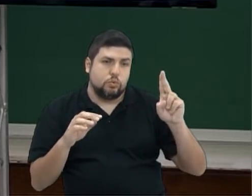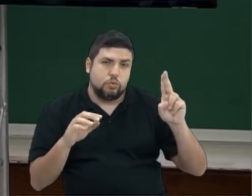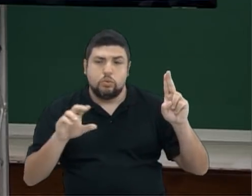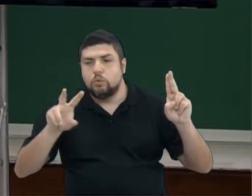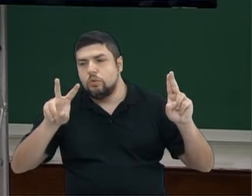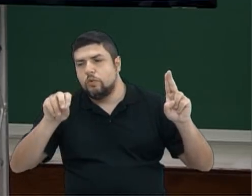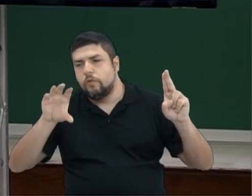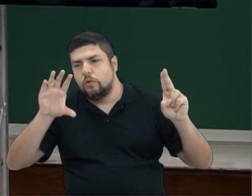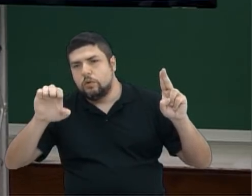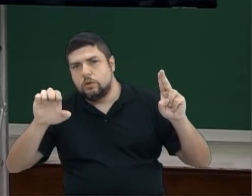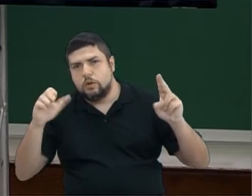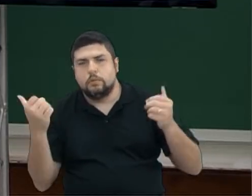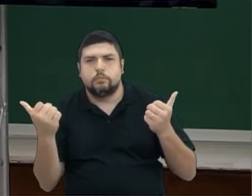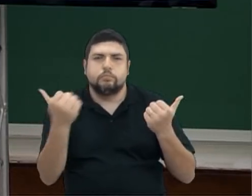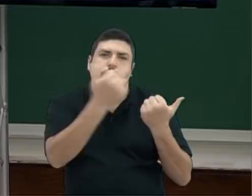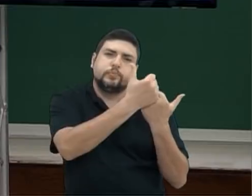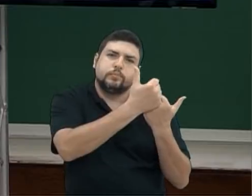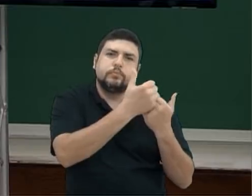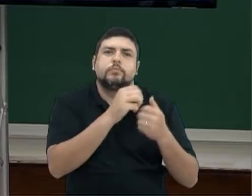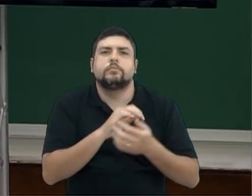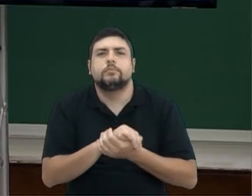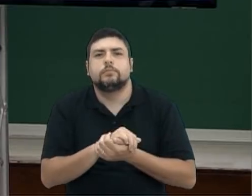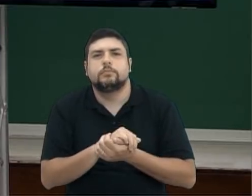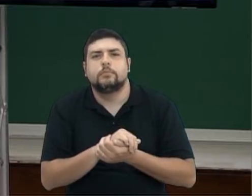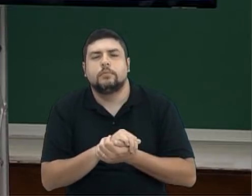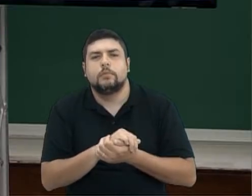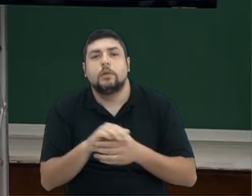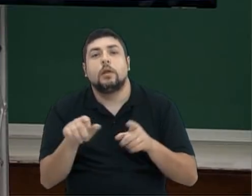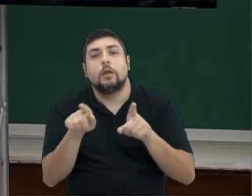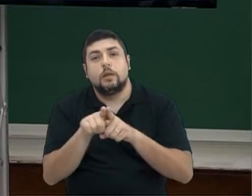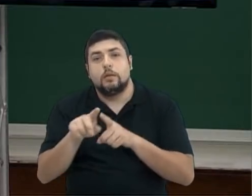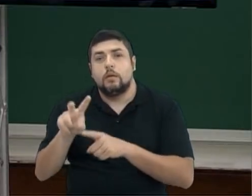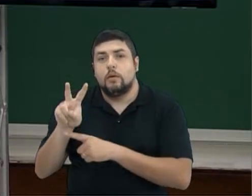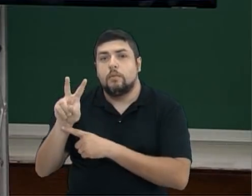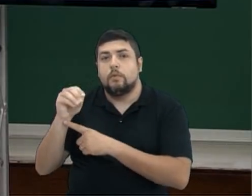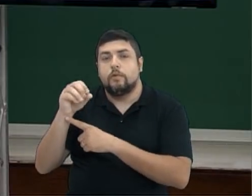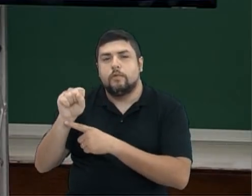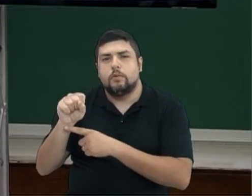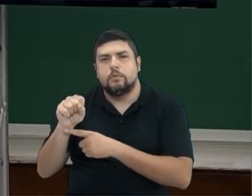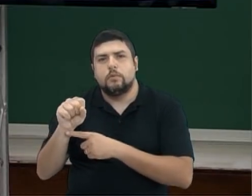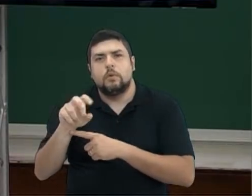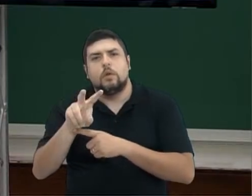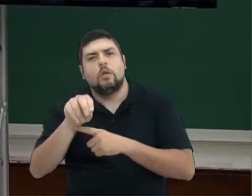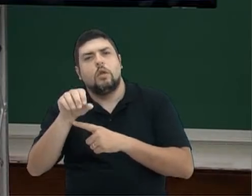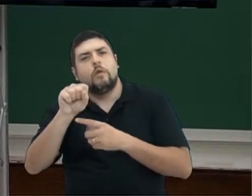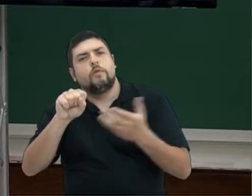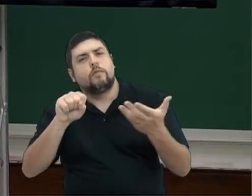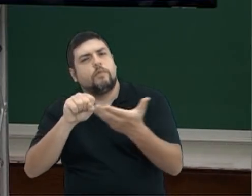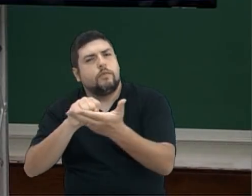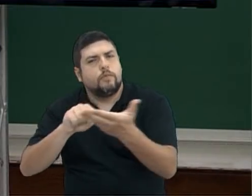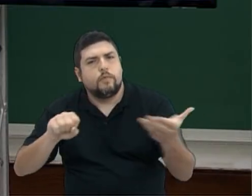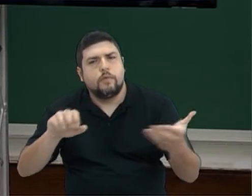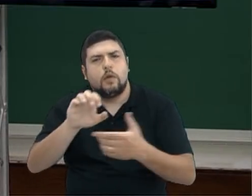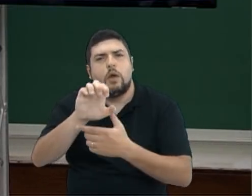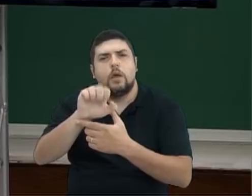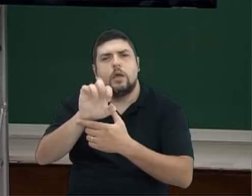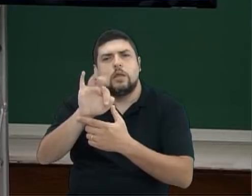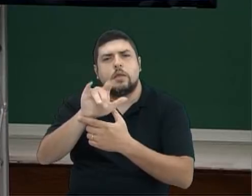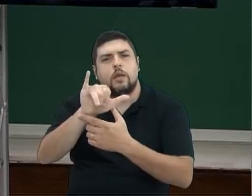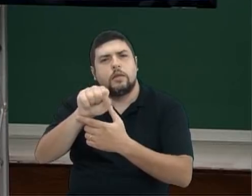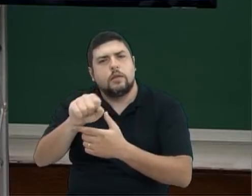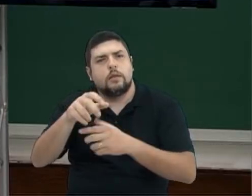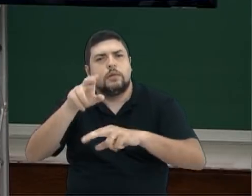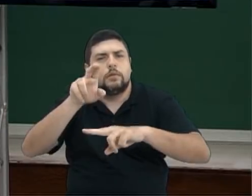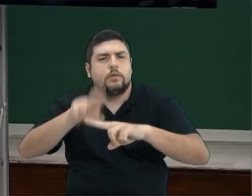E nem preciso dizer para vocês do vós. Vós que estáis aí, né, sentado assistindo a